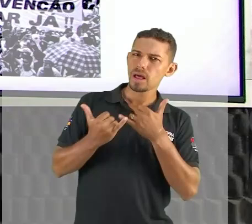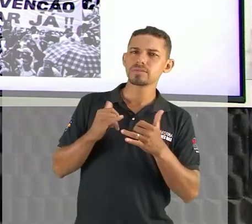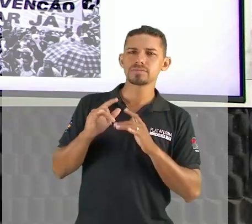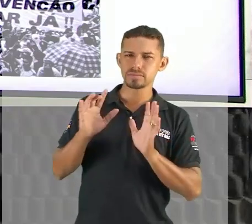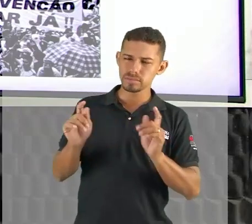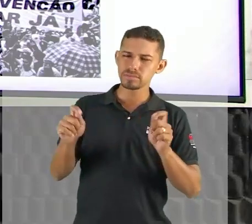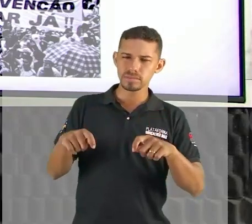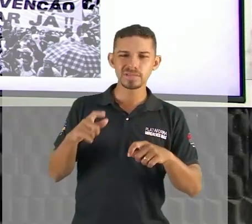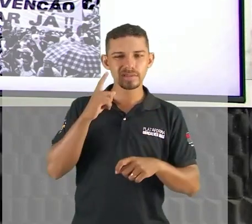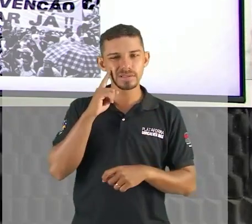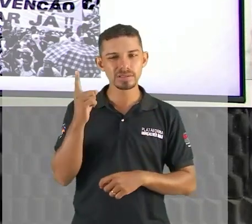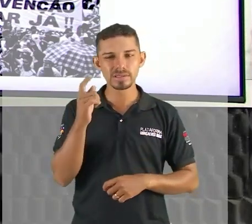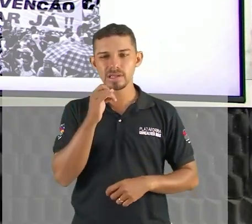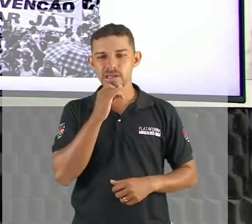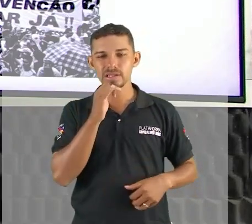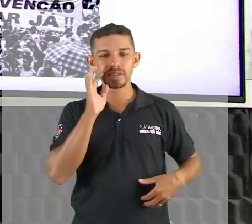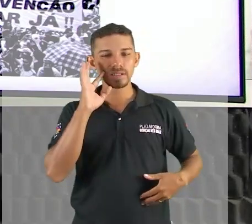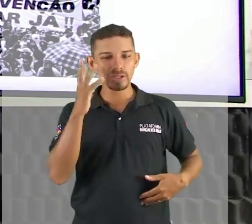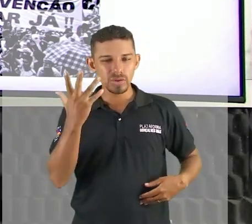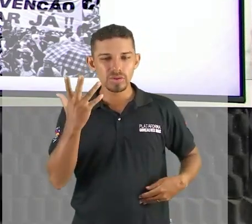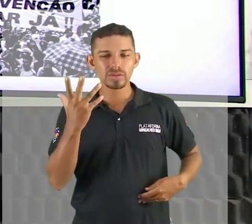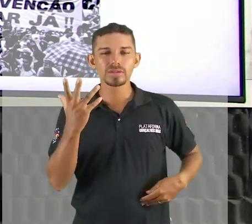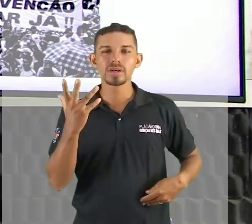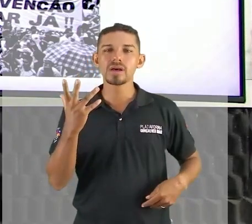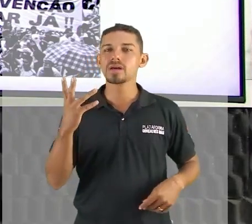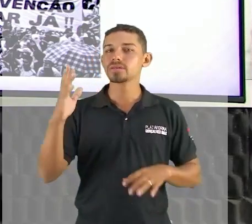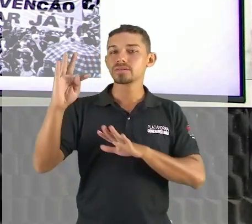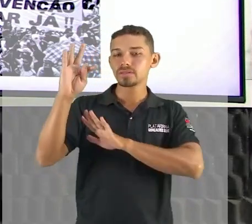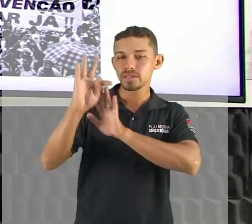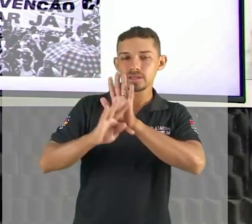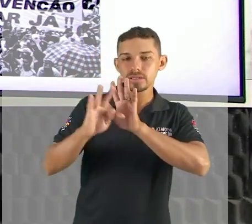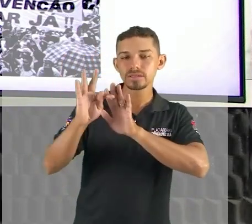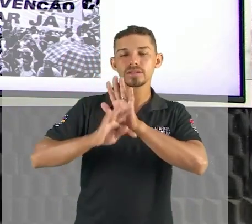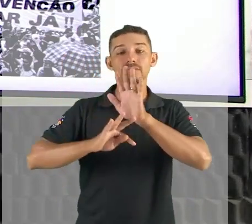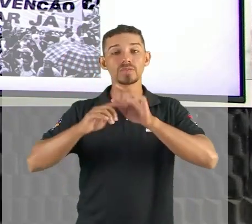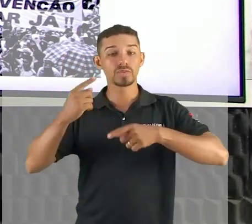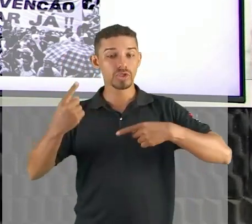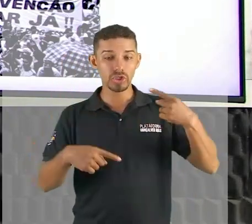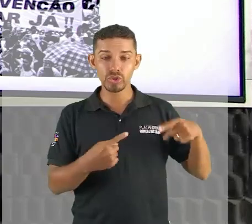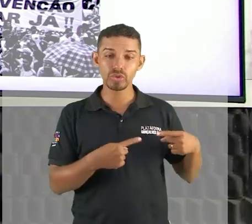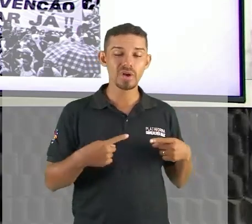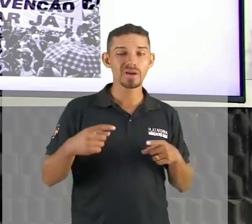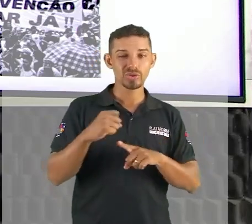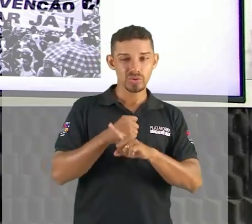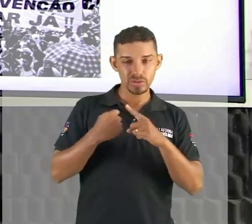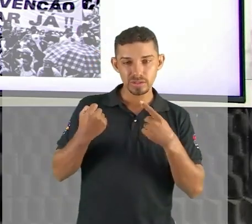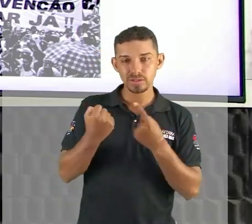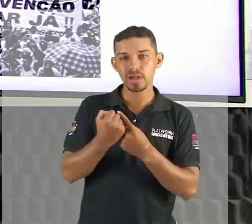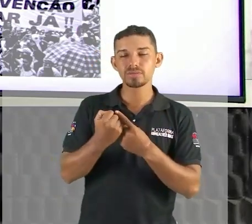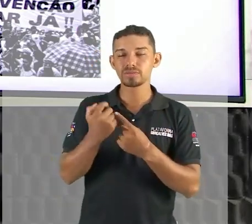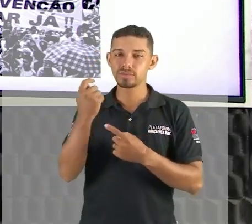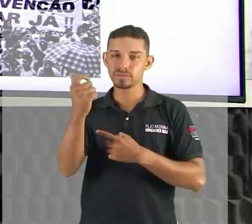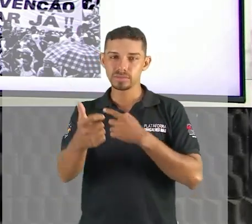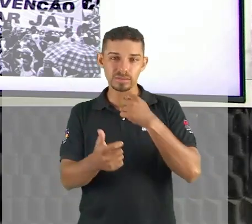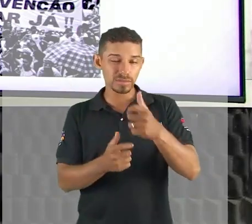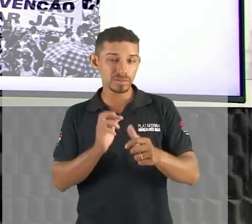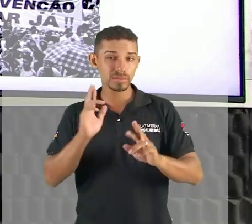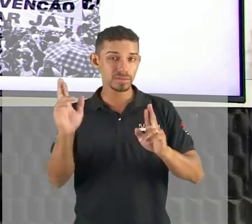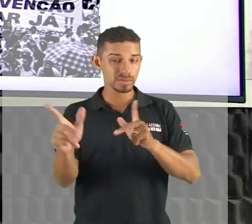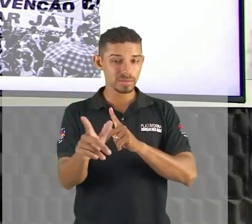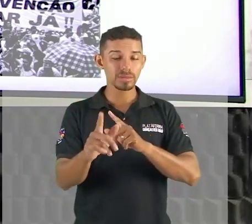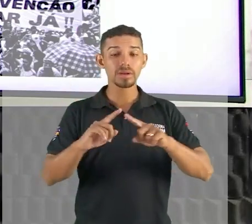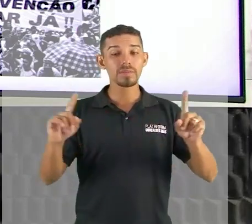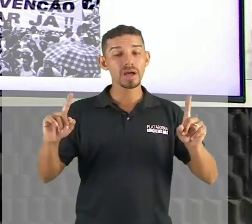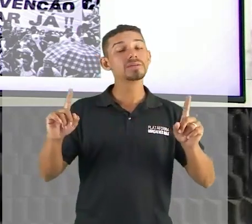mas retratam situações, contextos políticos, sociais, um pouco diferenciados, mas que